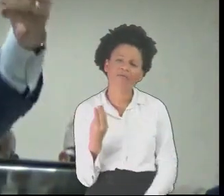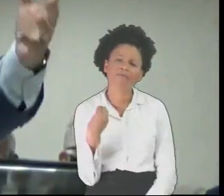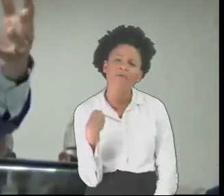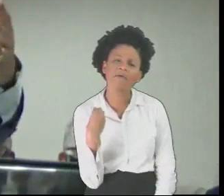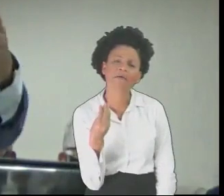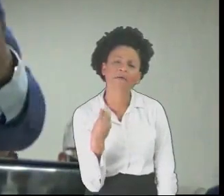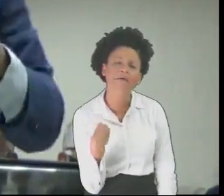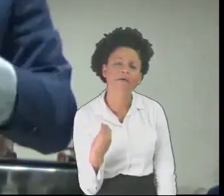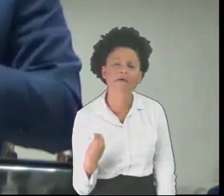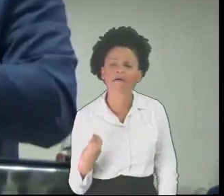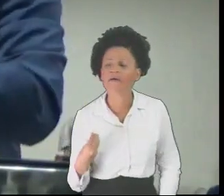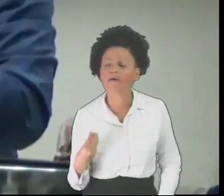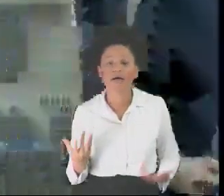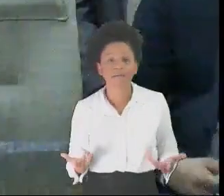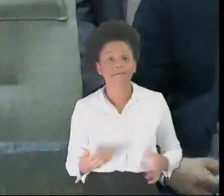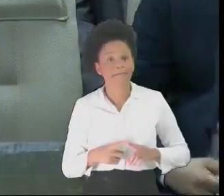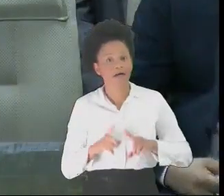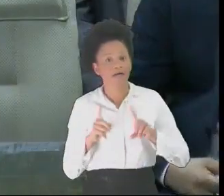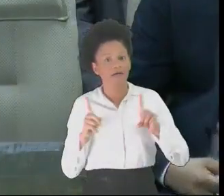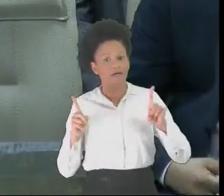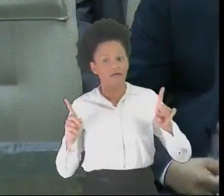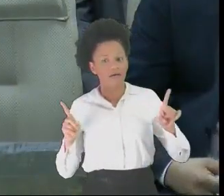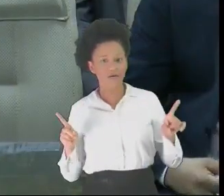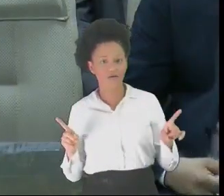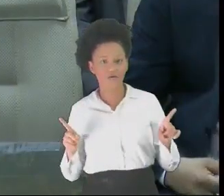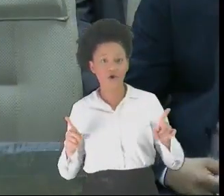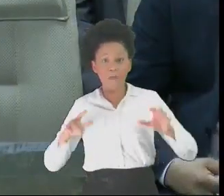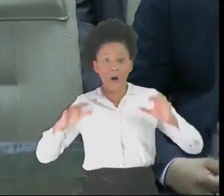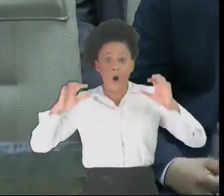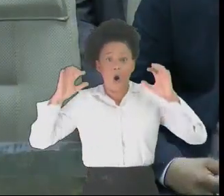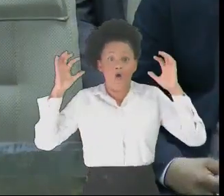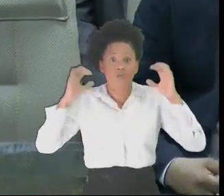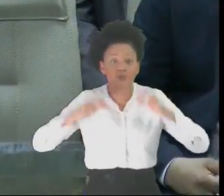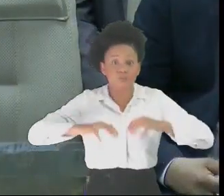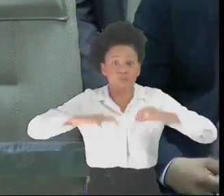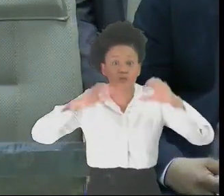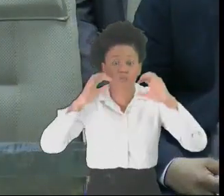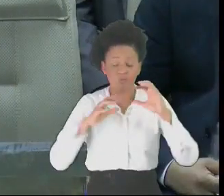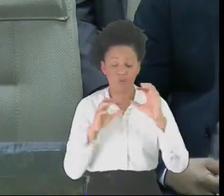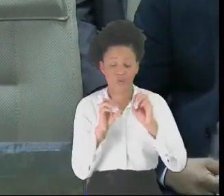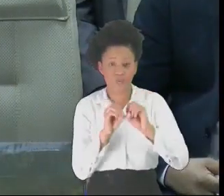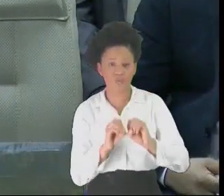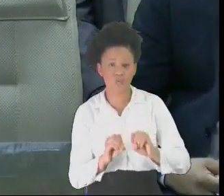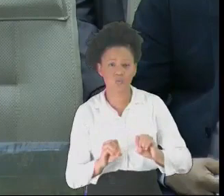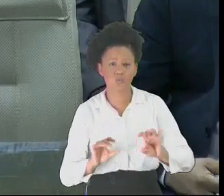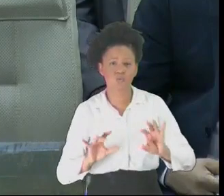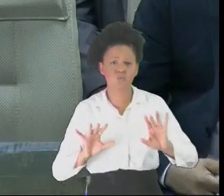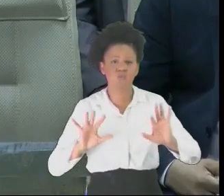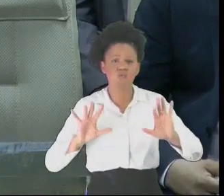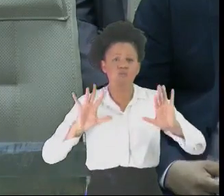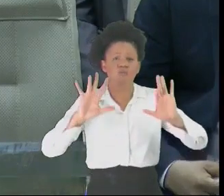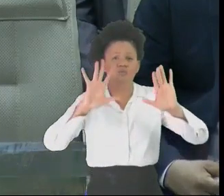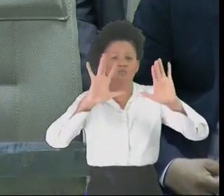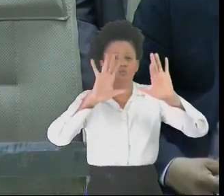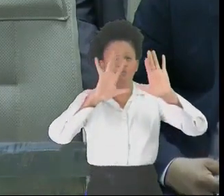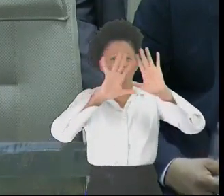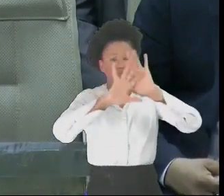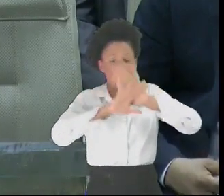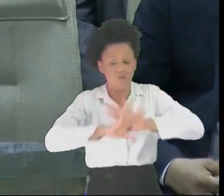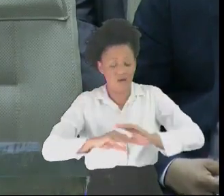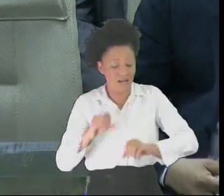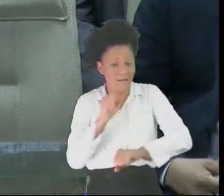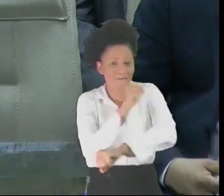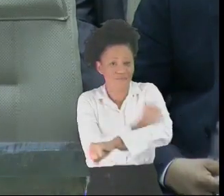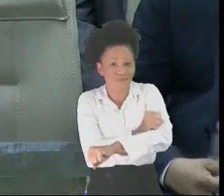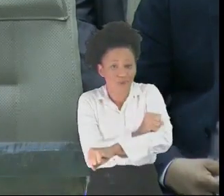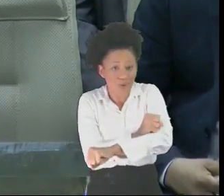Crente fraco. Mas só choveu fogo e enxofre em Sodoma, depois